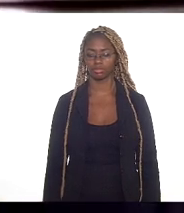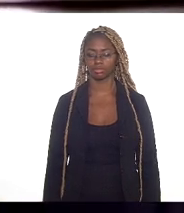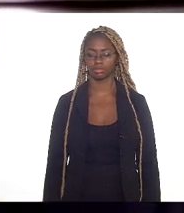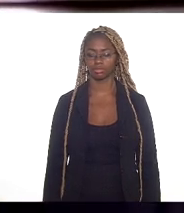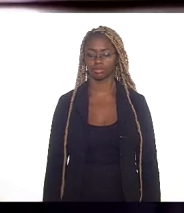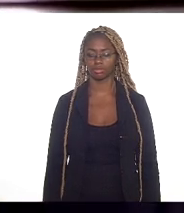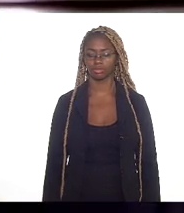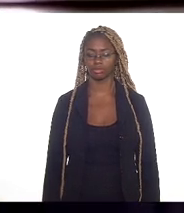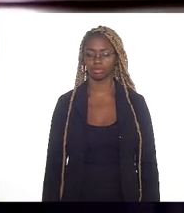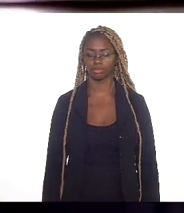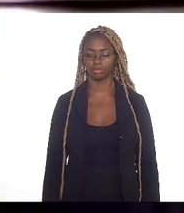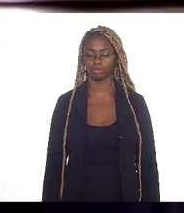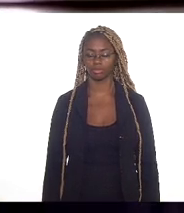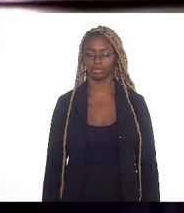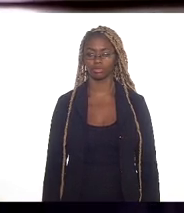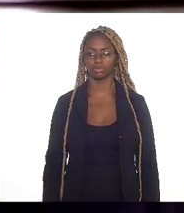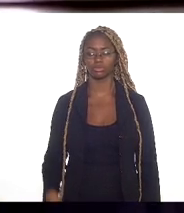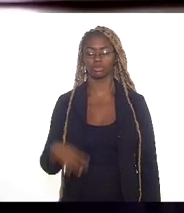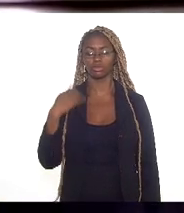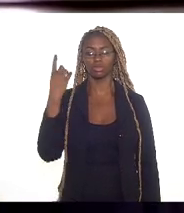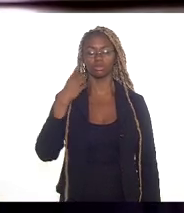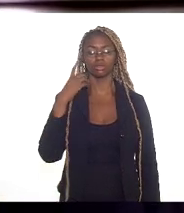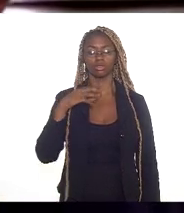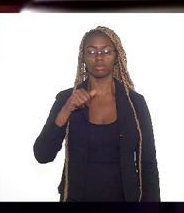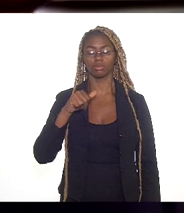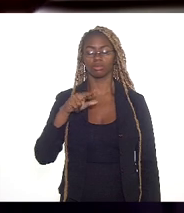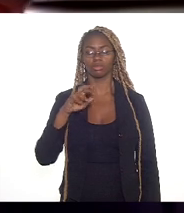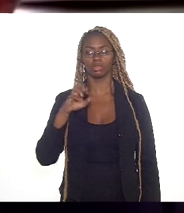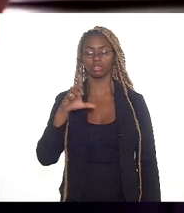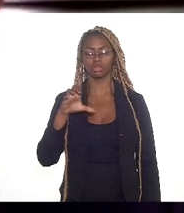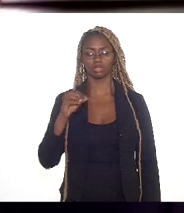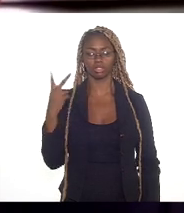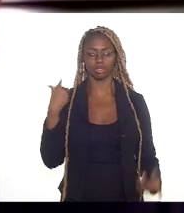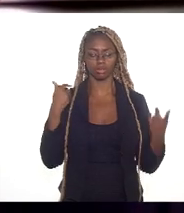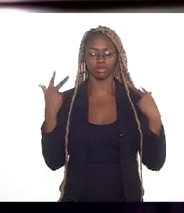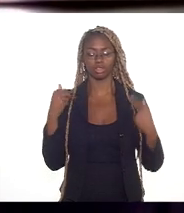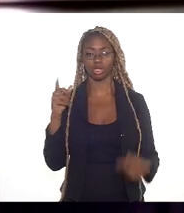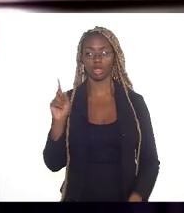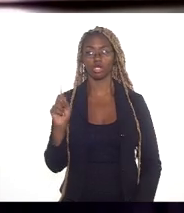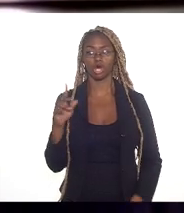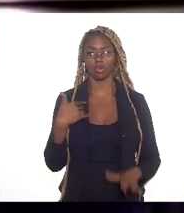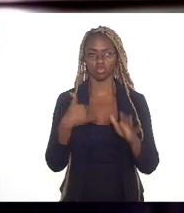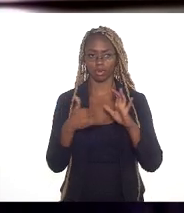Deputado Marcelo Cabeleireiro. Votou não no grupo.